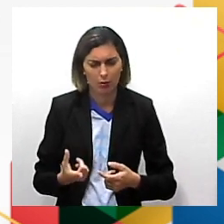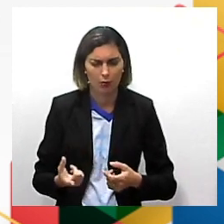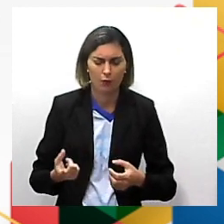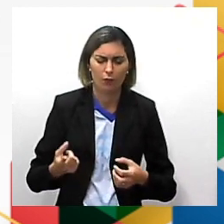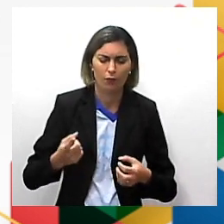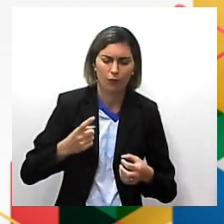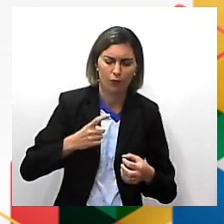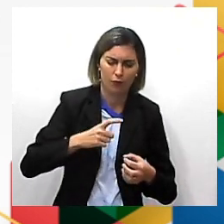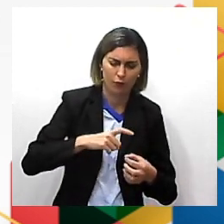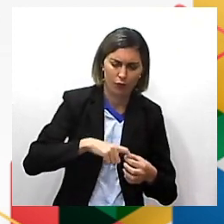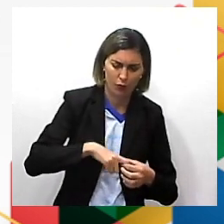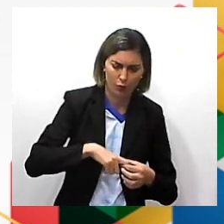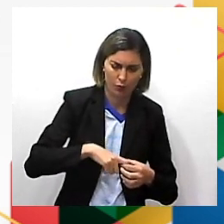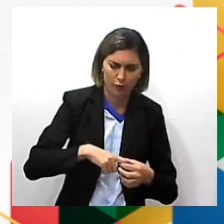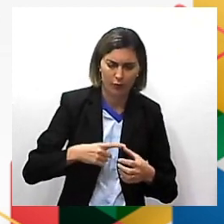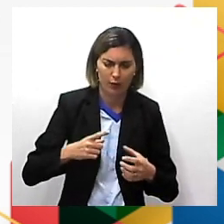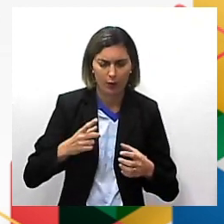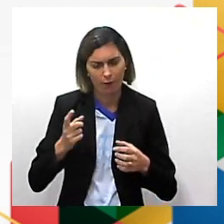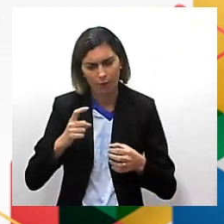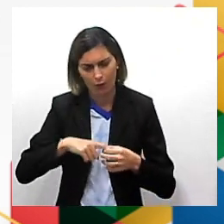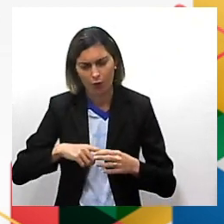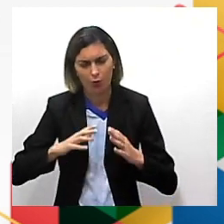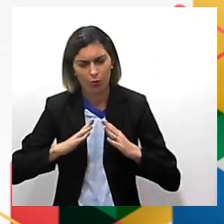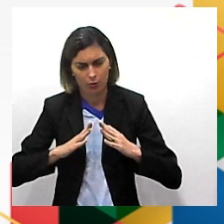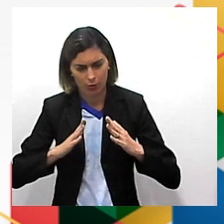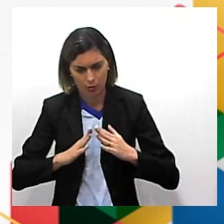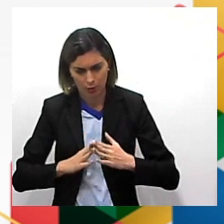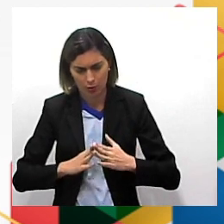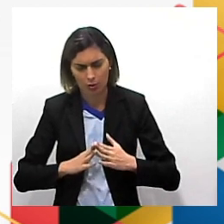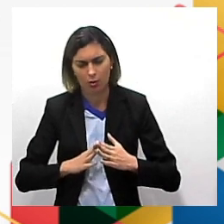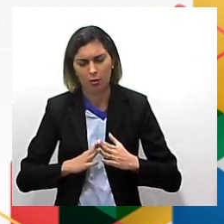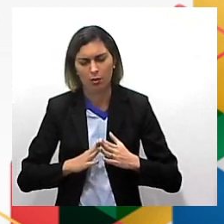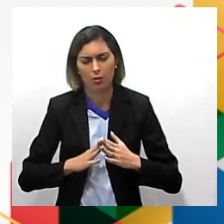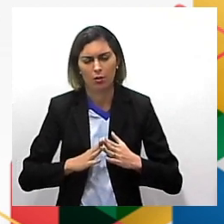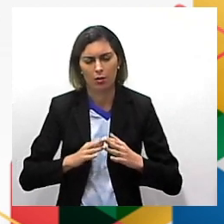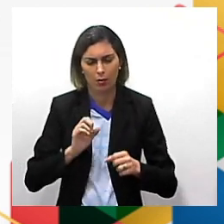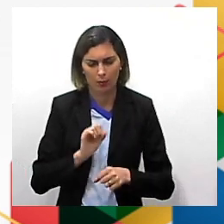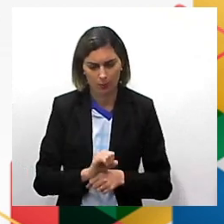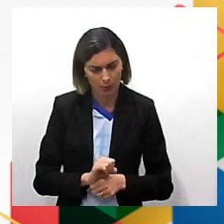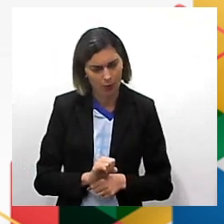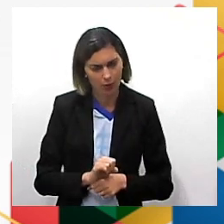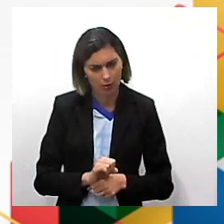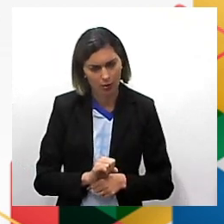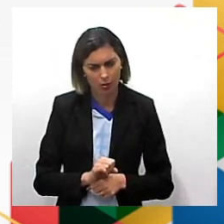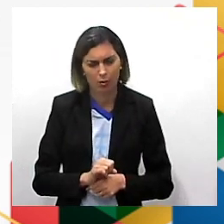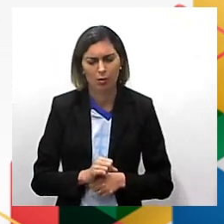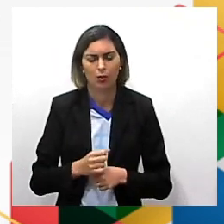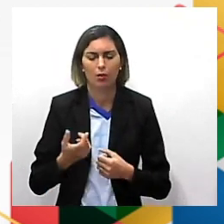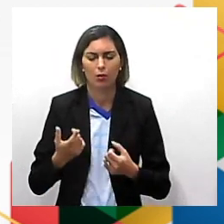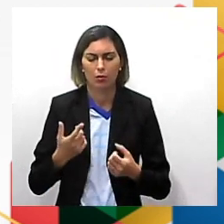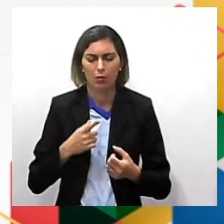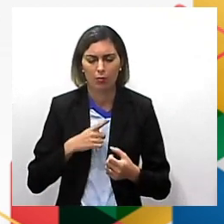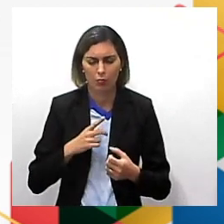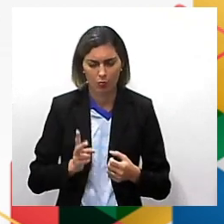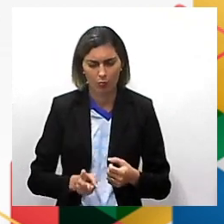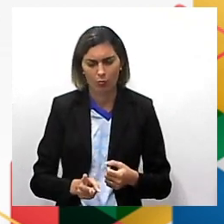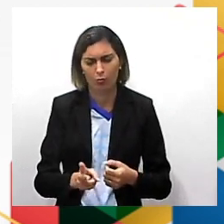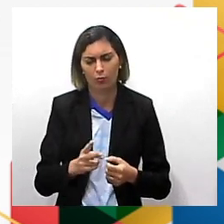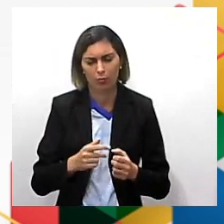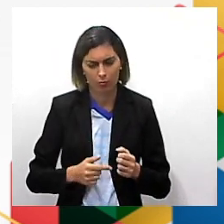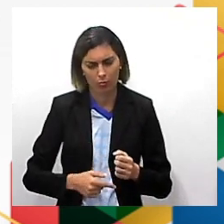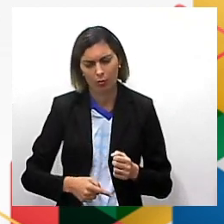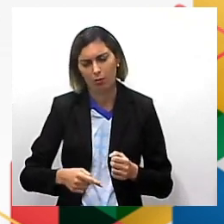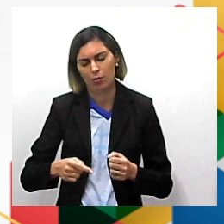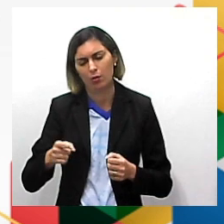em casa. Aí ele volta em casa, que é na distância 0, para um instante, e esse instante o tempo continua correndo,